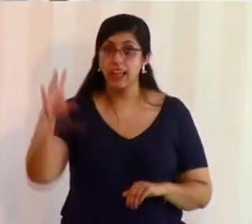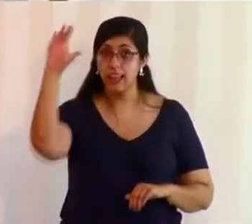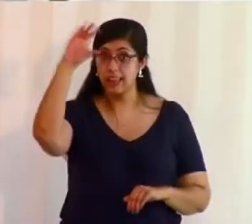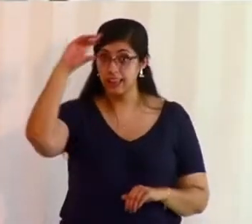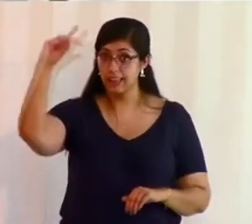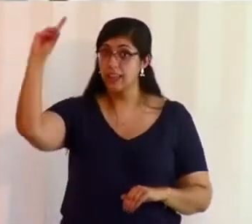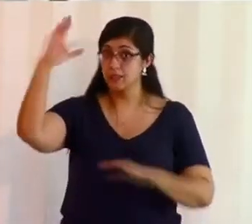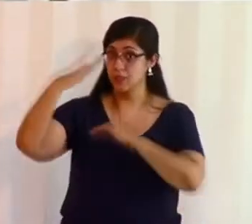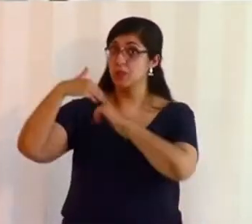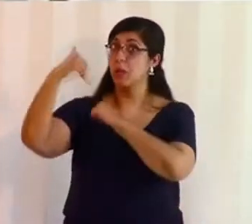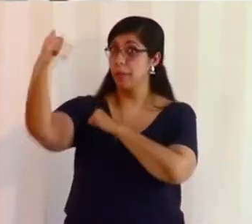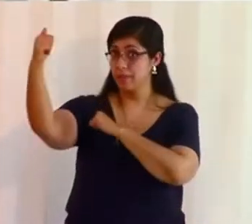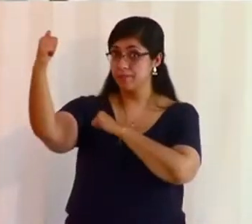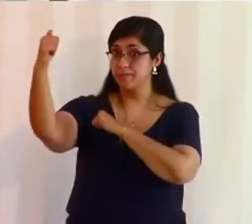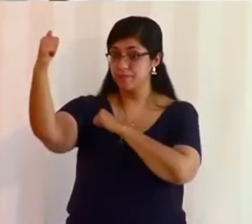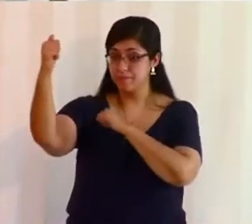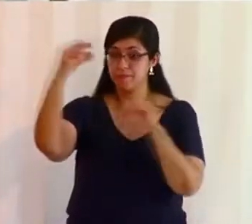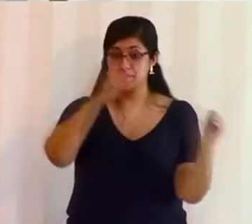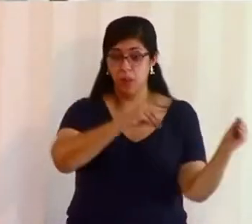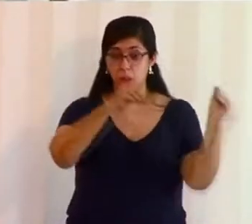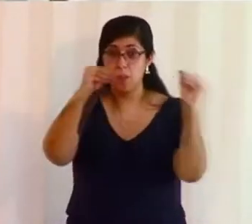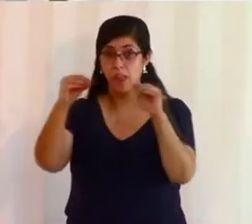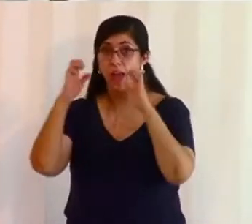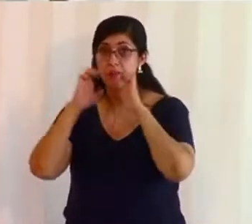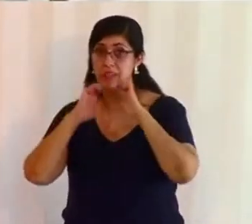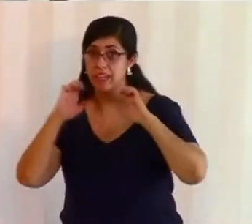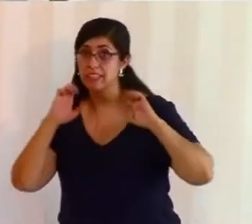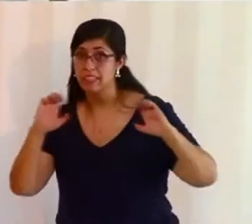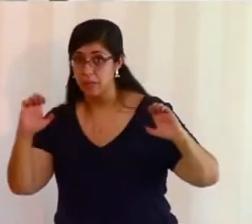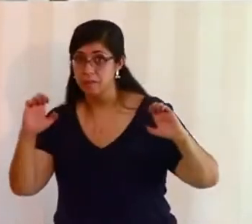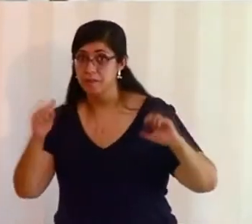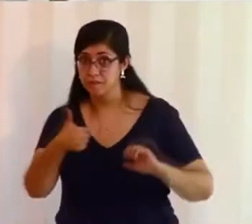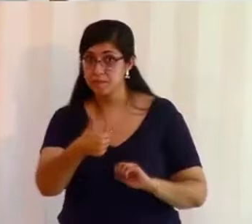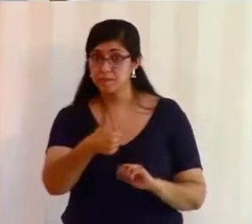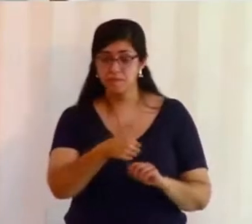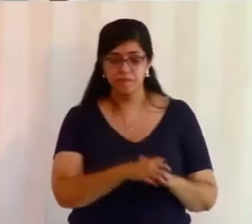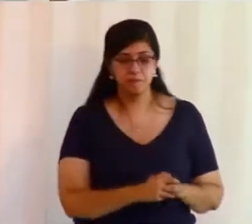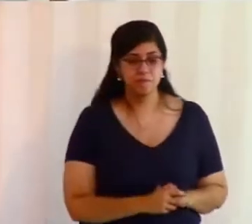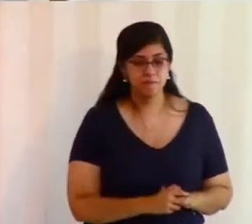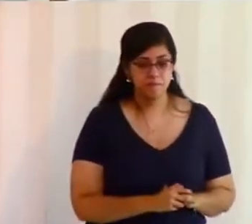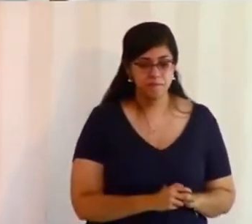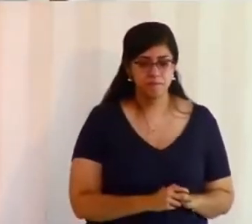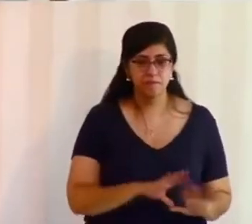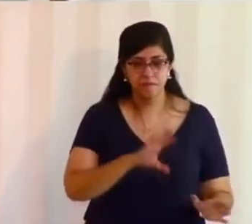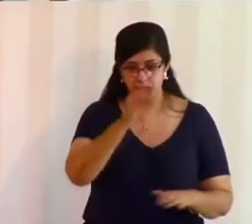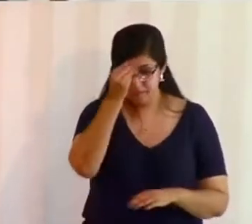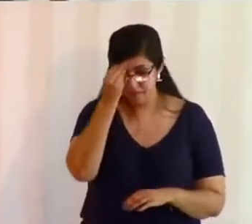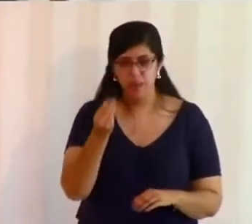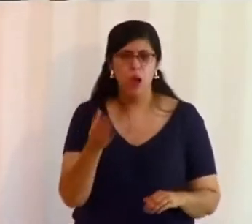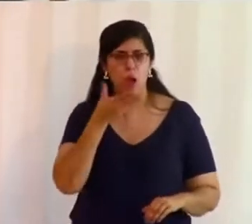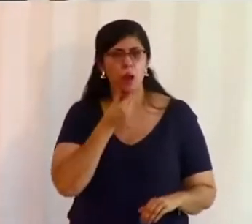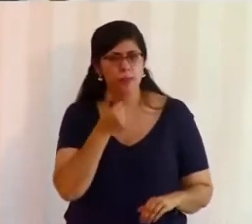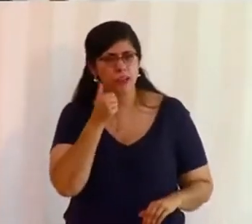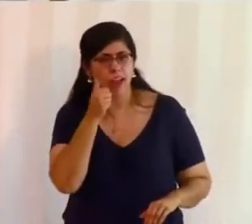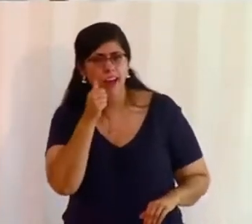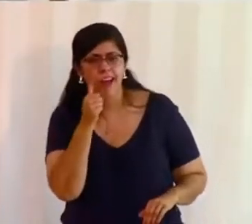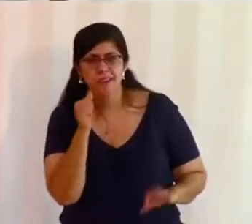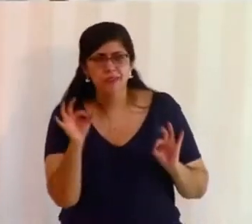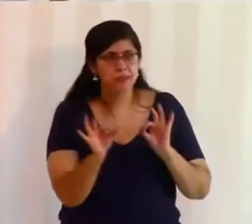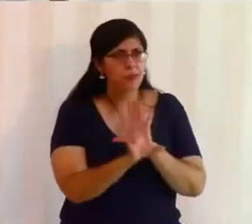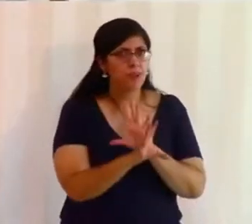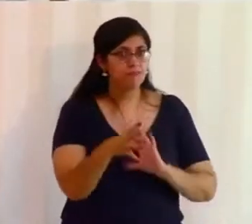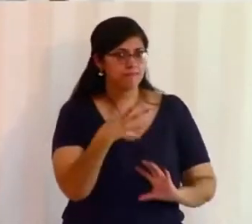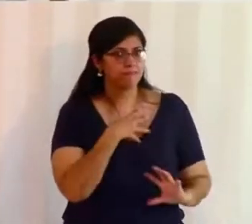nos havia chamado para lhes anunciar o Evangelho. O homem de Deus, uma mulher de Deus que quer pregar o Evangelho, ele não é